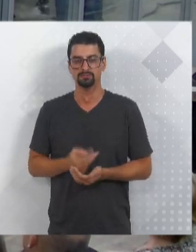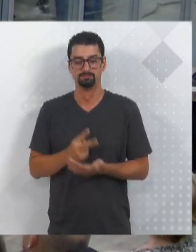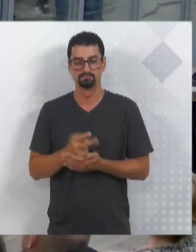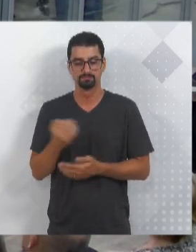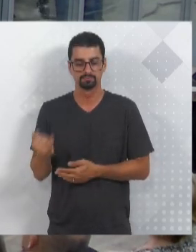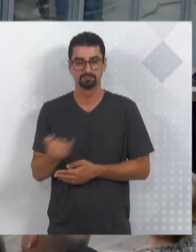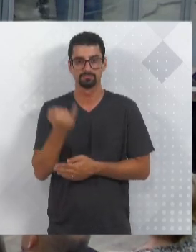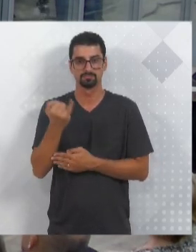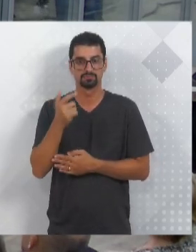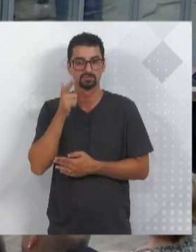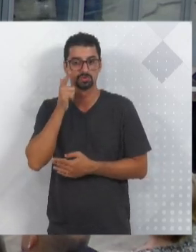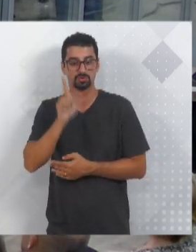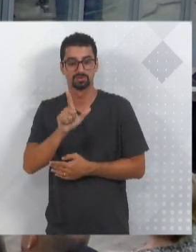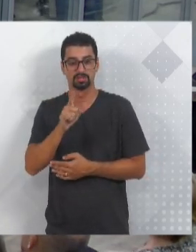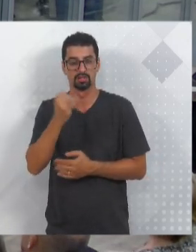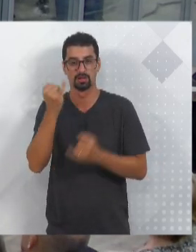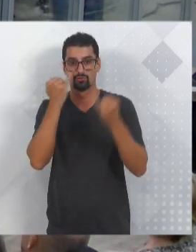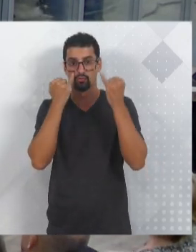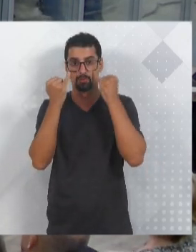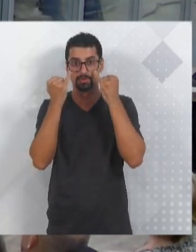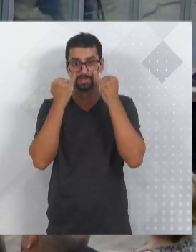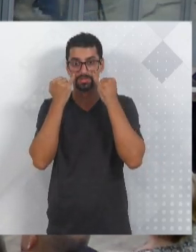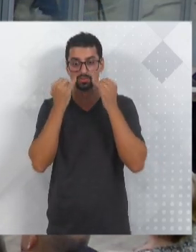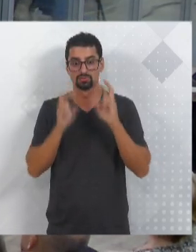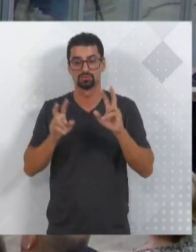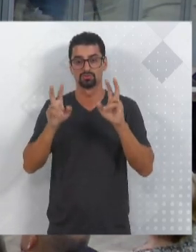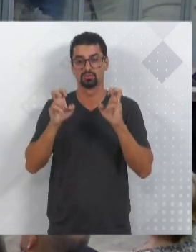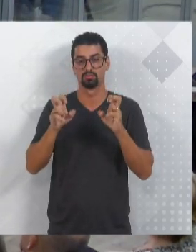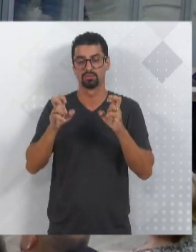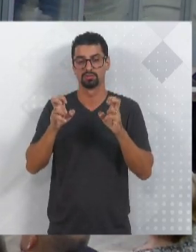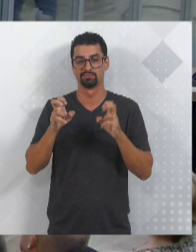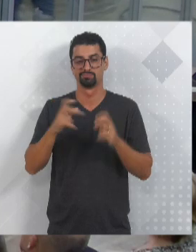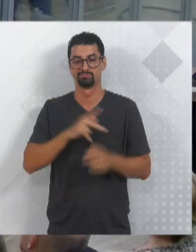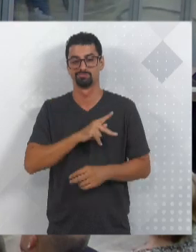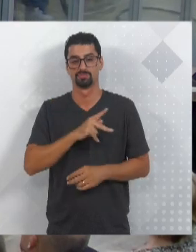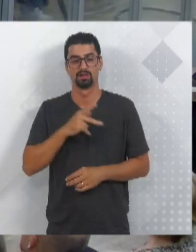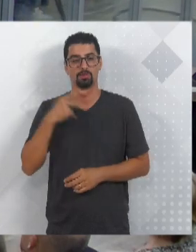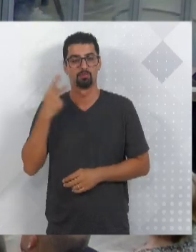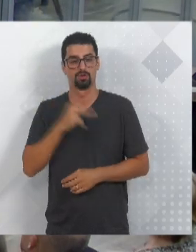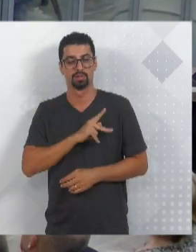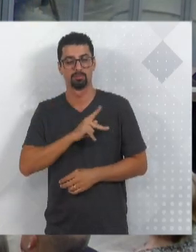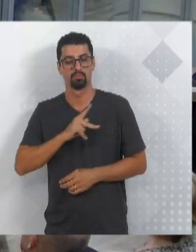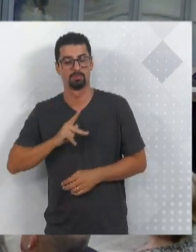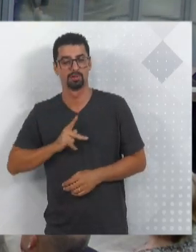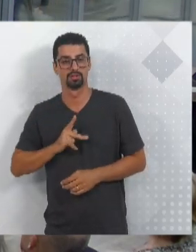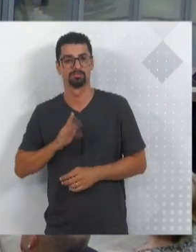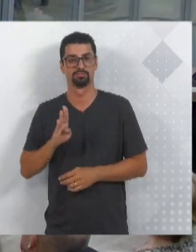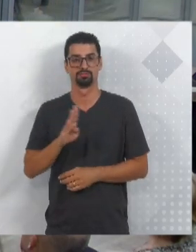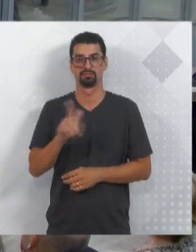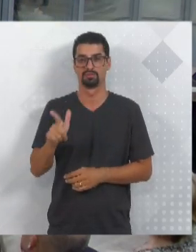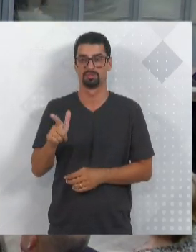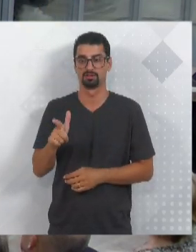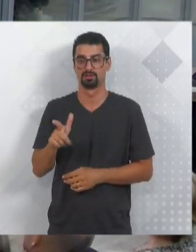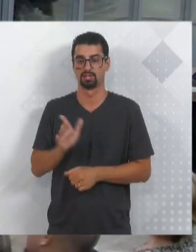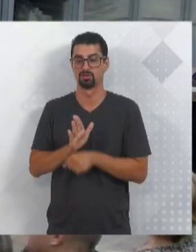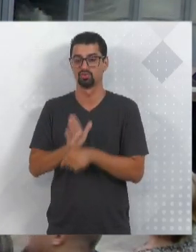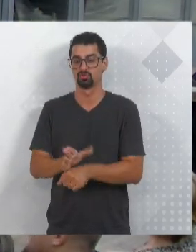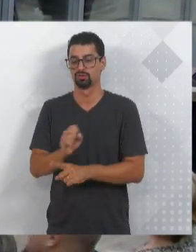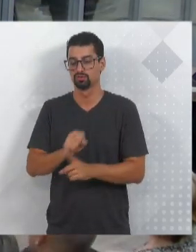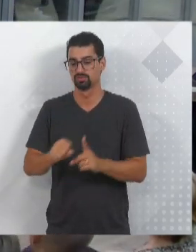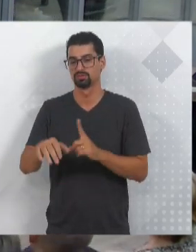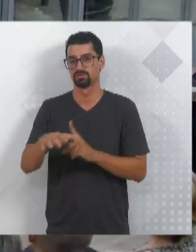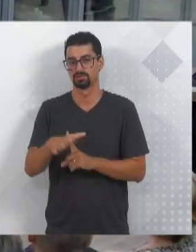gente conseguir trazer as informações em relação à política pública do município de Blumenau, a política de assistência